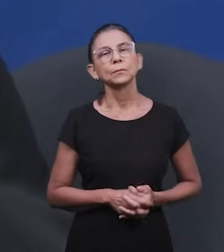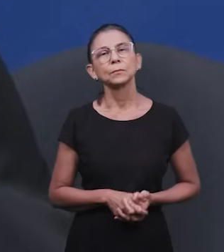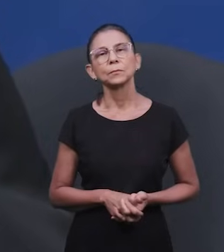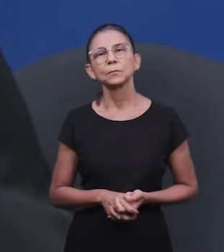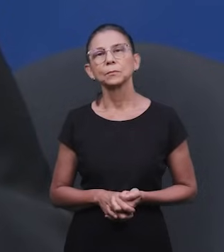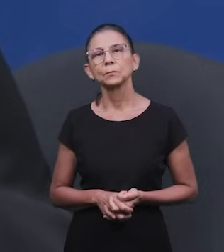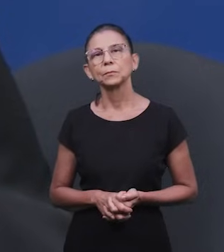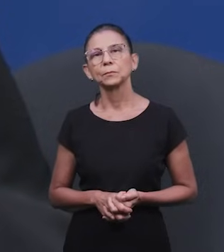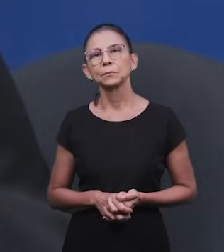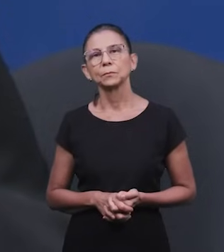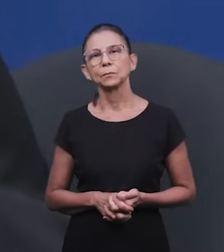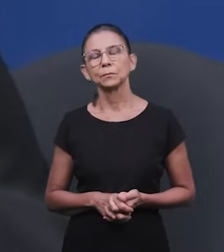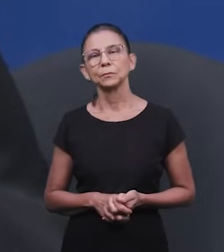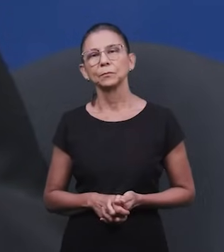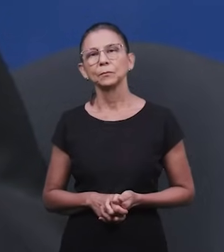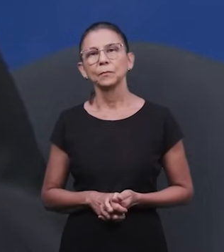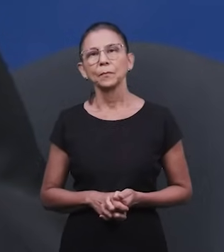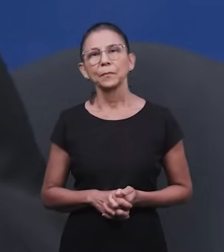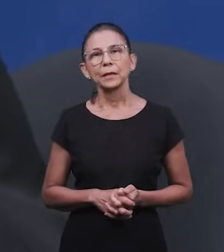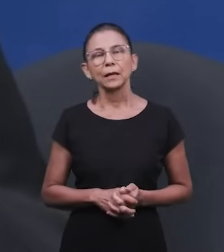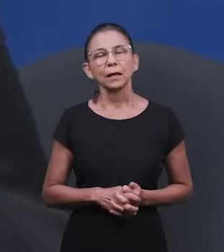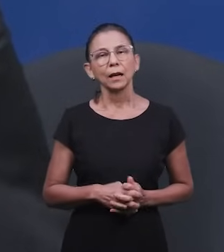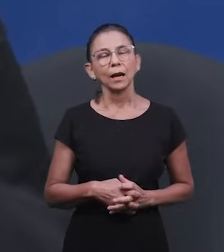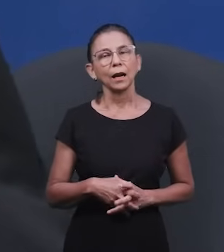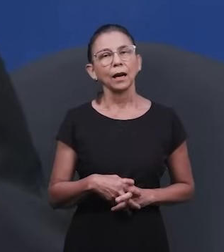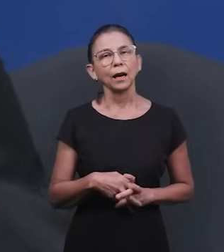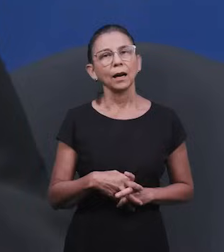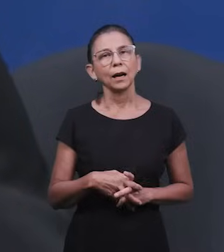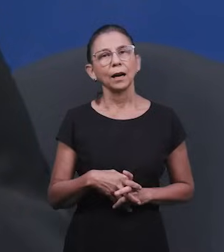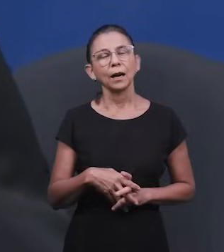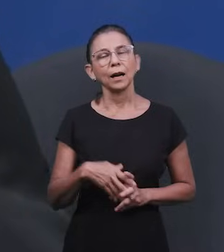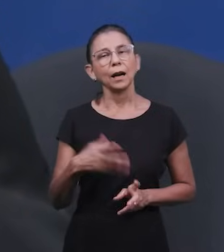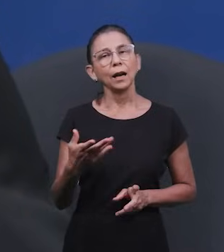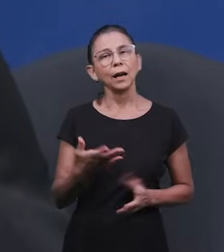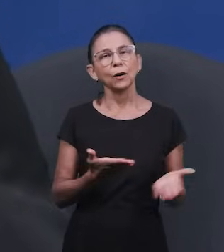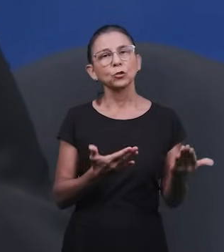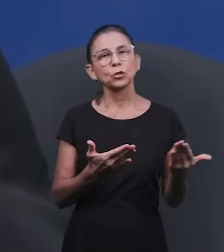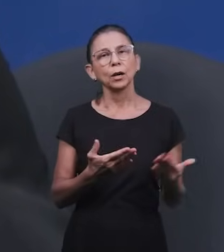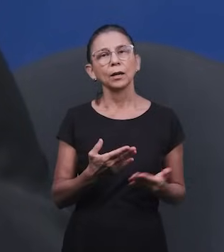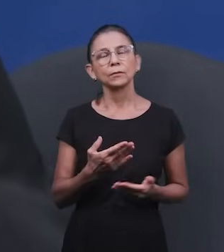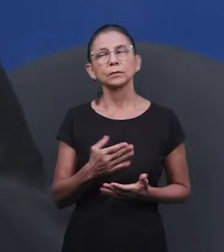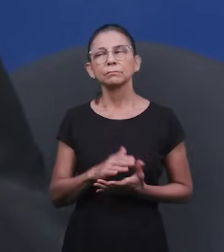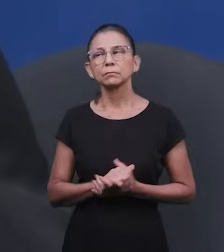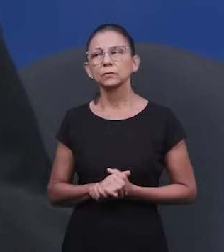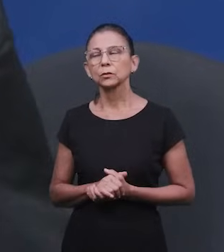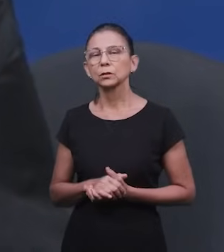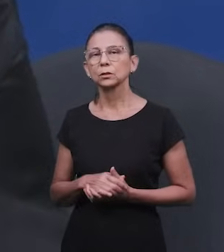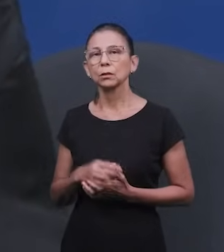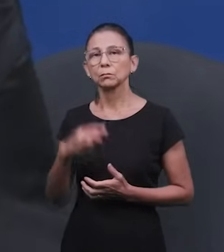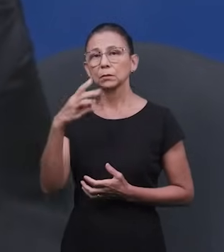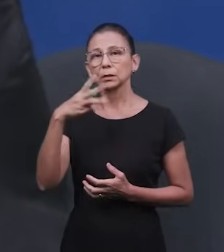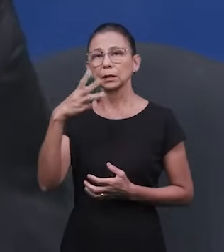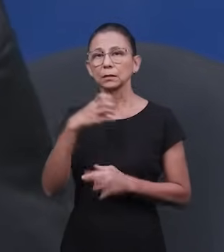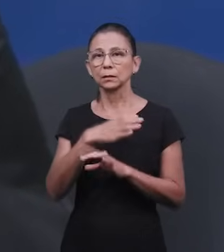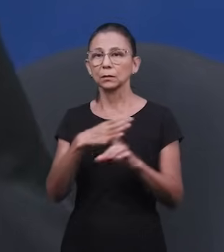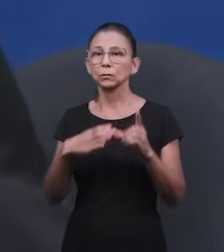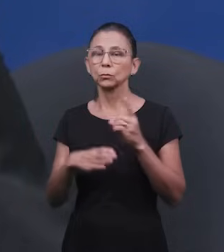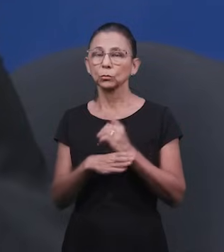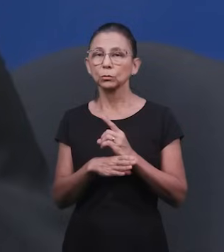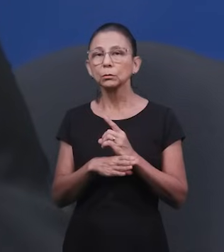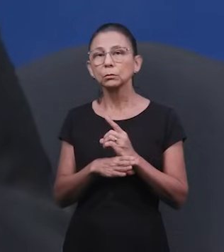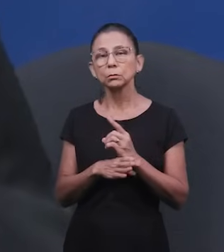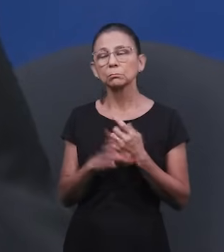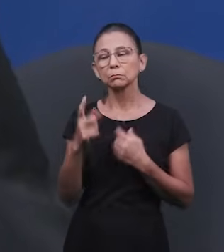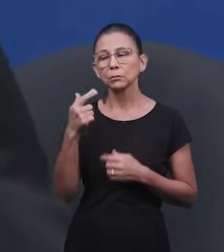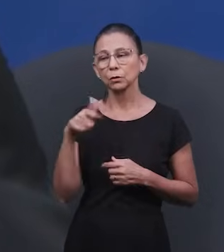Senhor em 1984, no 3º culto que eu vim na igreja. E lá o Senhor deu uma palavra no culto presencial, o pastor